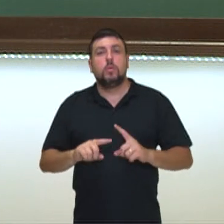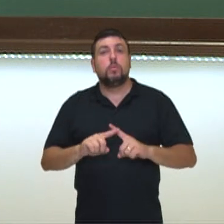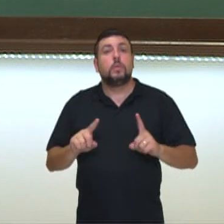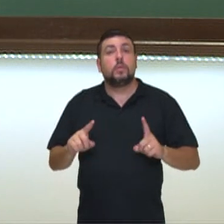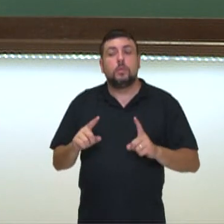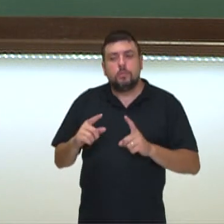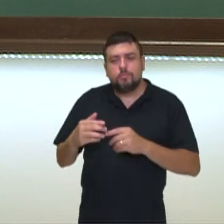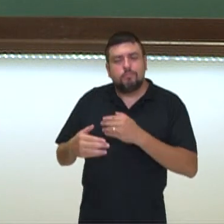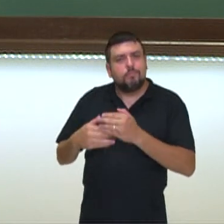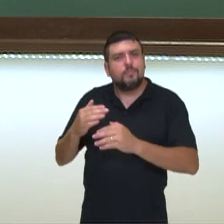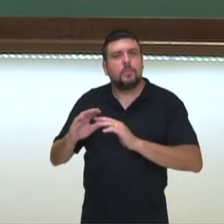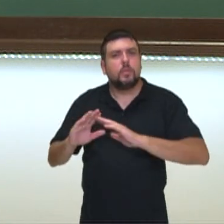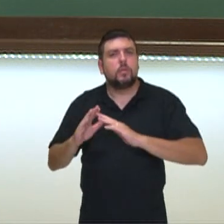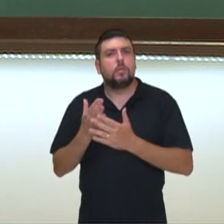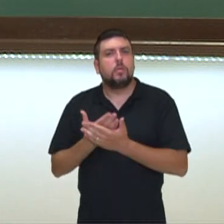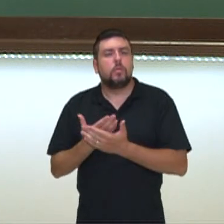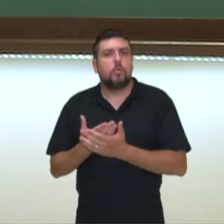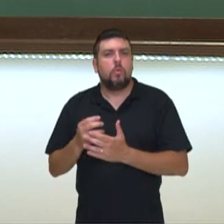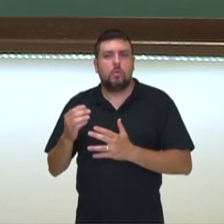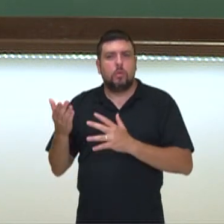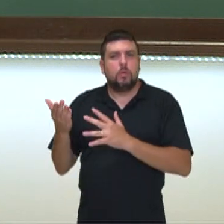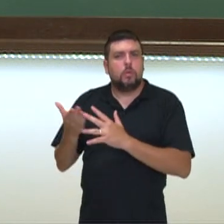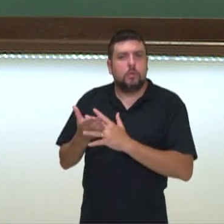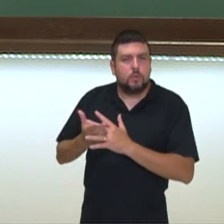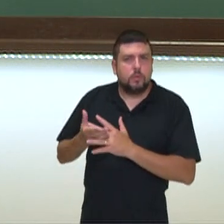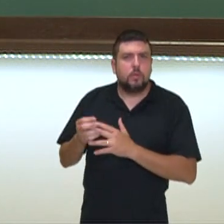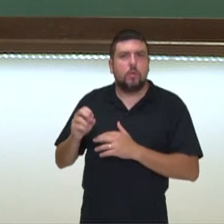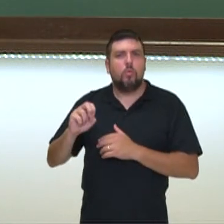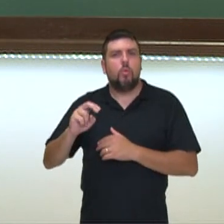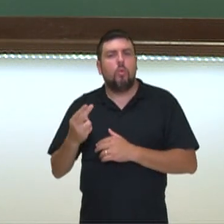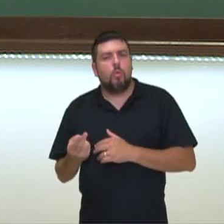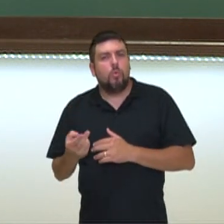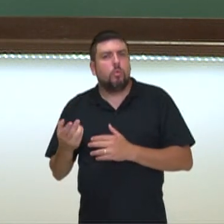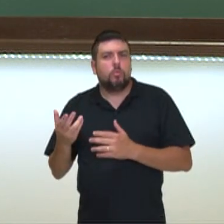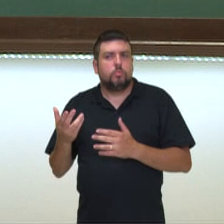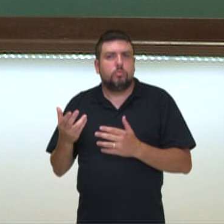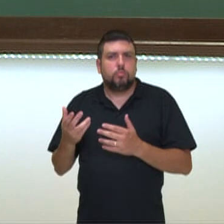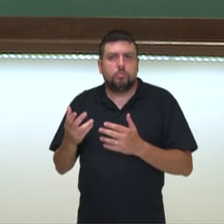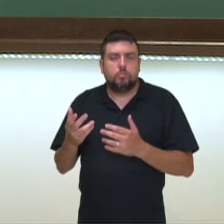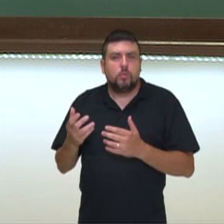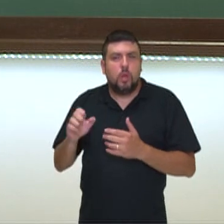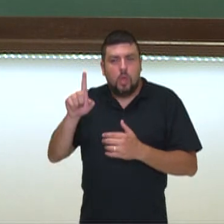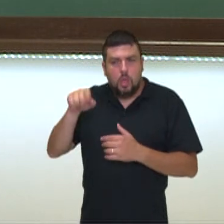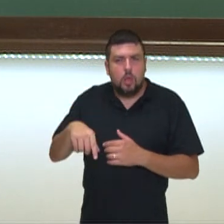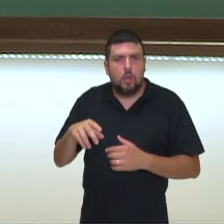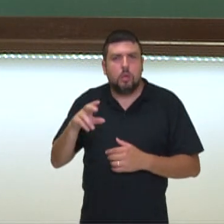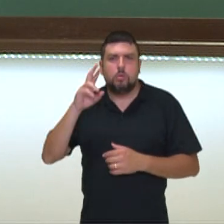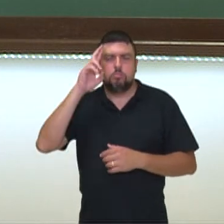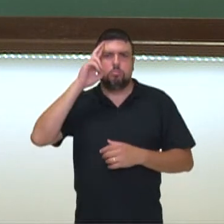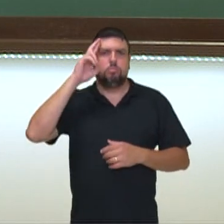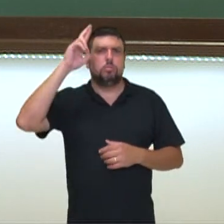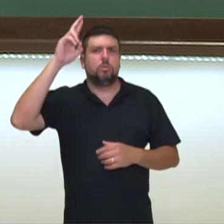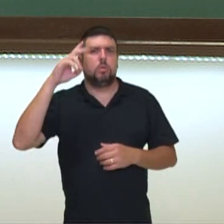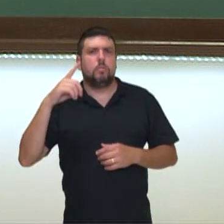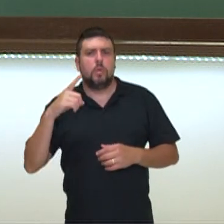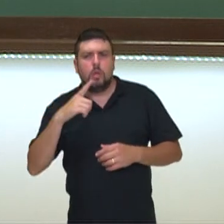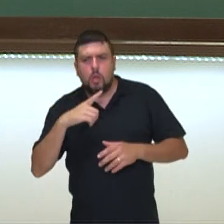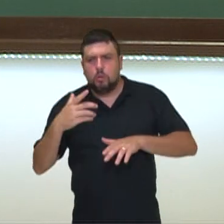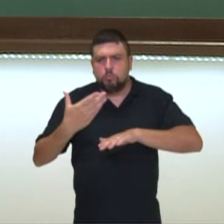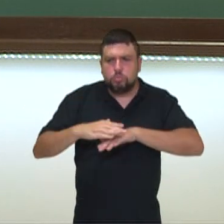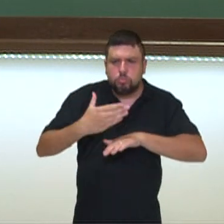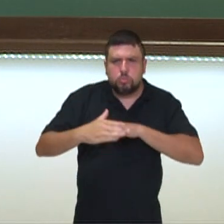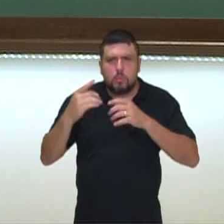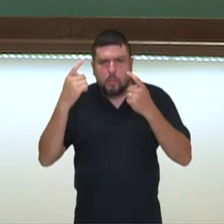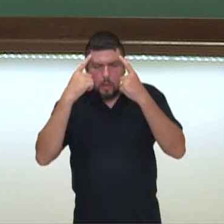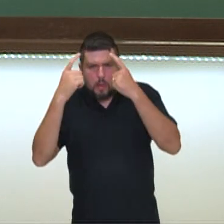escola, seja nos intervalos das aulas, no recreio, eles são líderes, eles propõem atividades diferentes, são muito